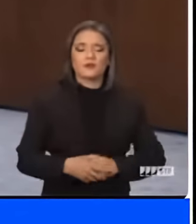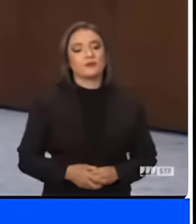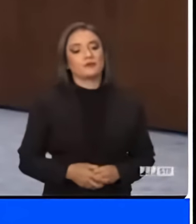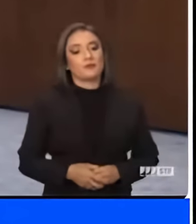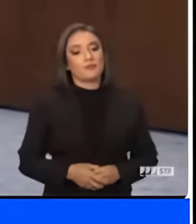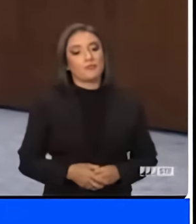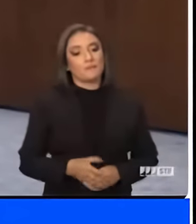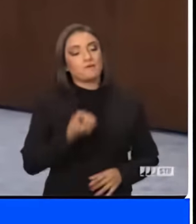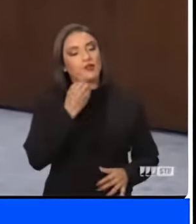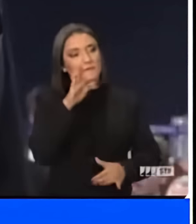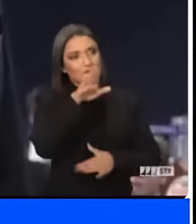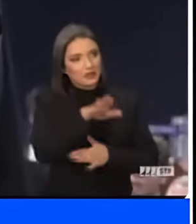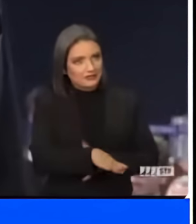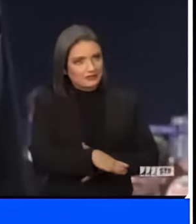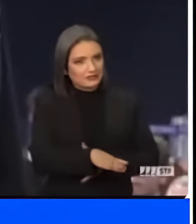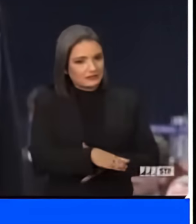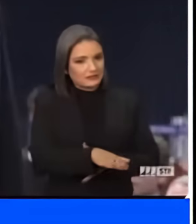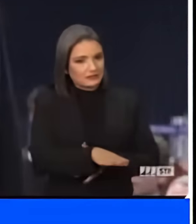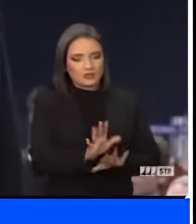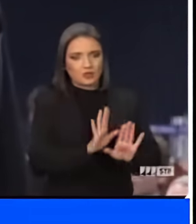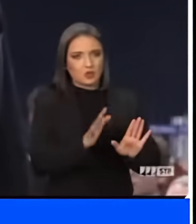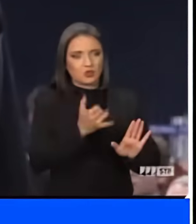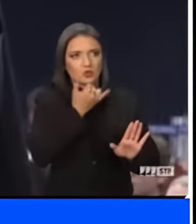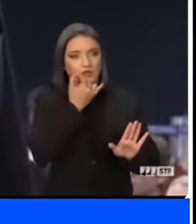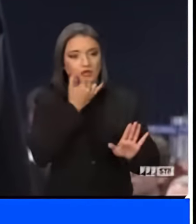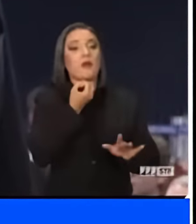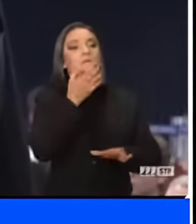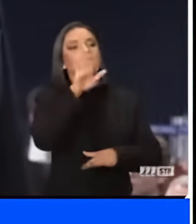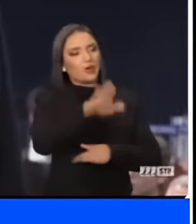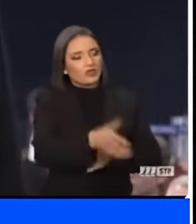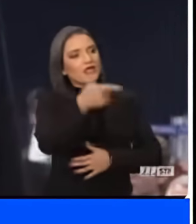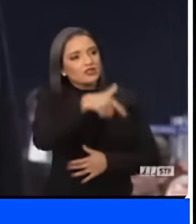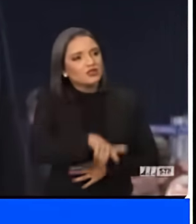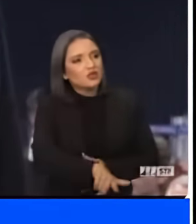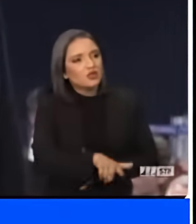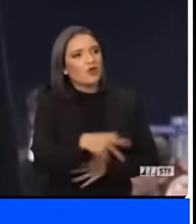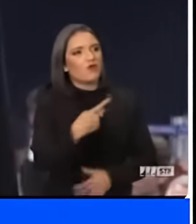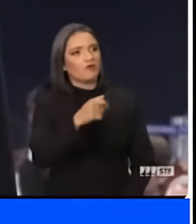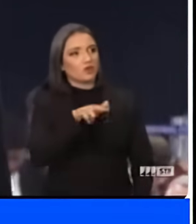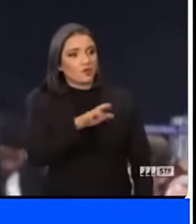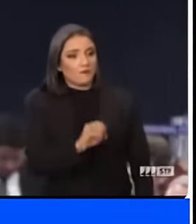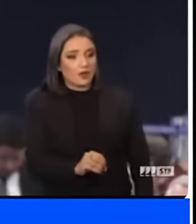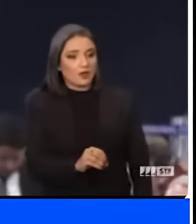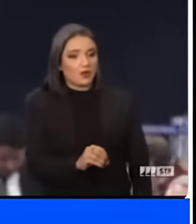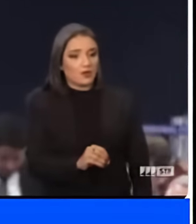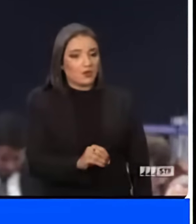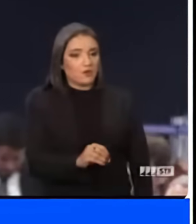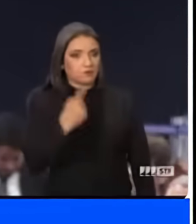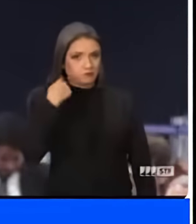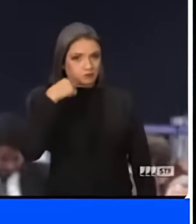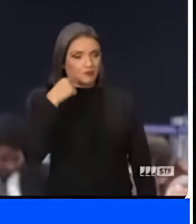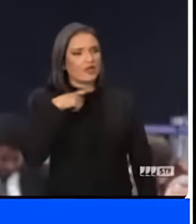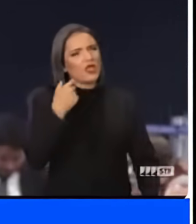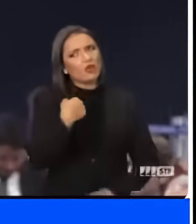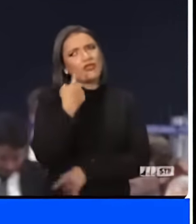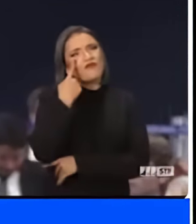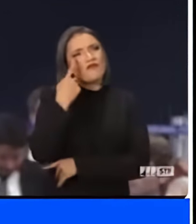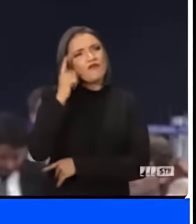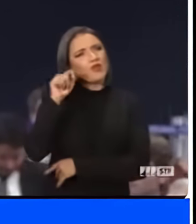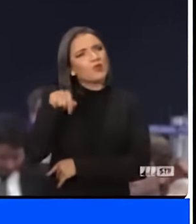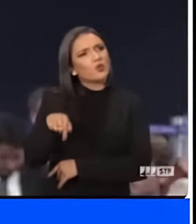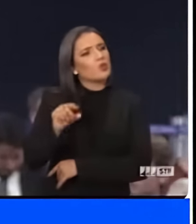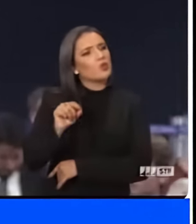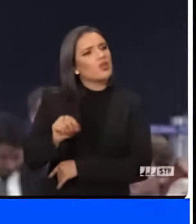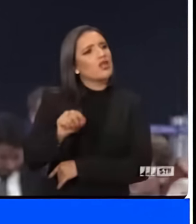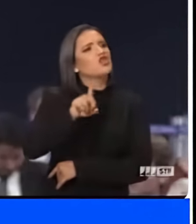Boa tarde mais uma vez. Boa tarde mais uma vez, doutor Paulo. Está aqui. Advogado, estava verificando aqui, só